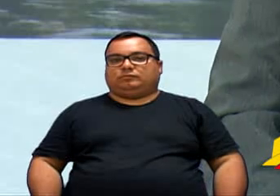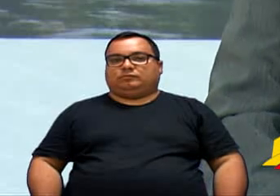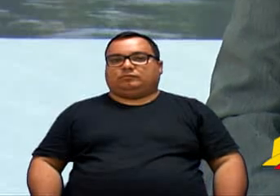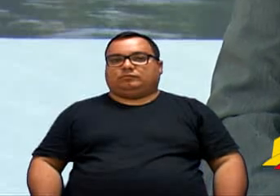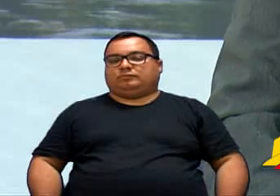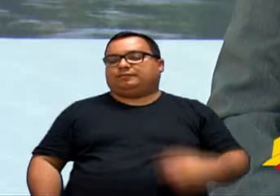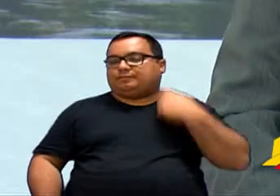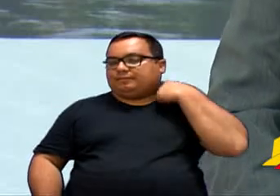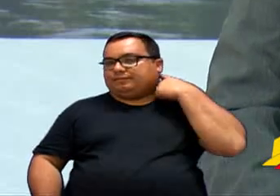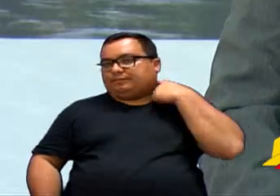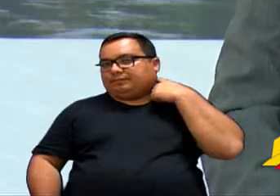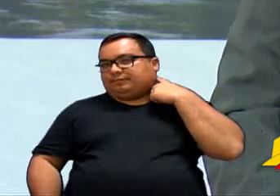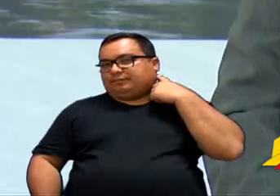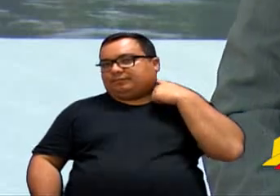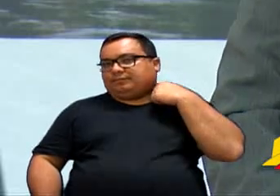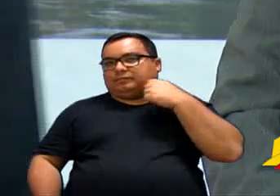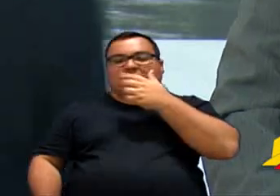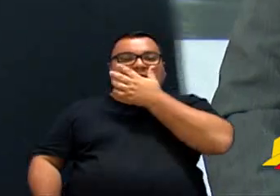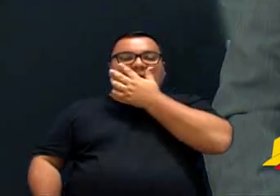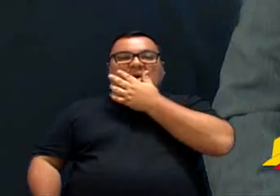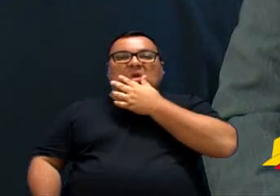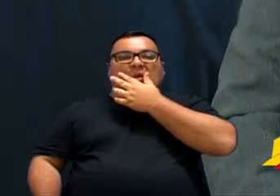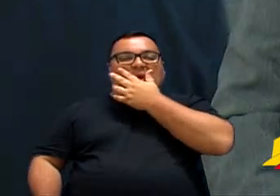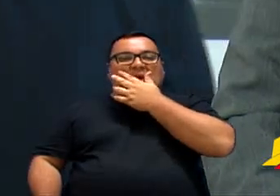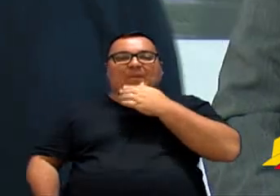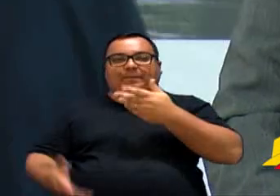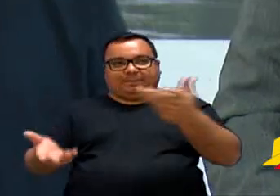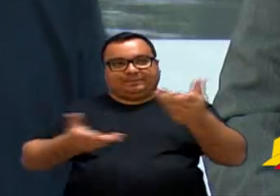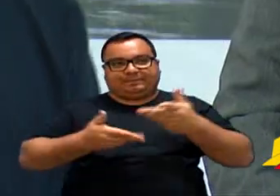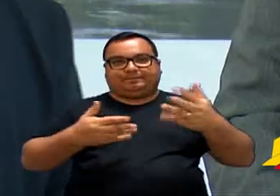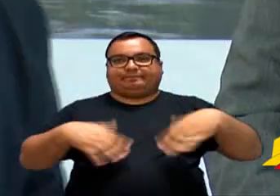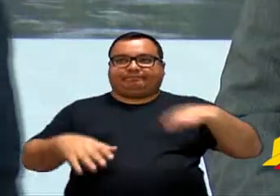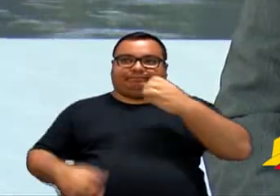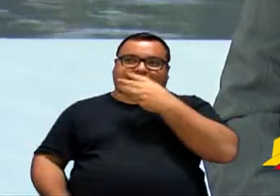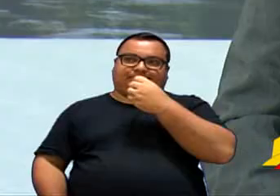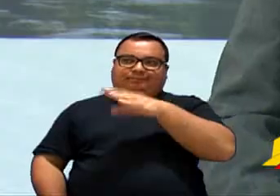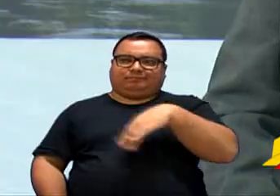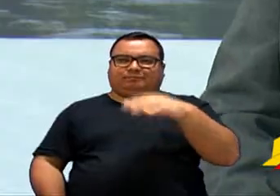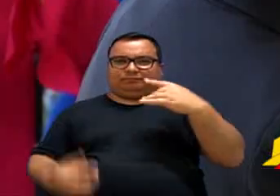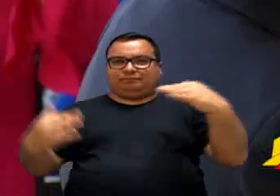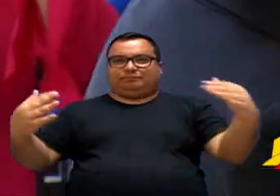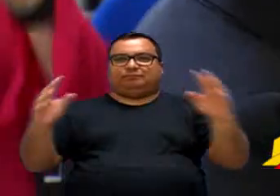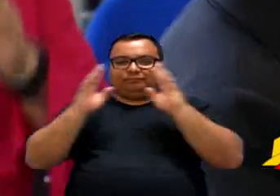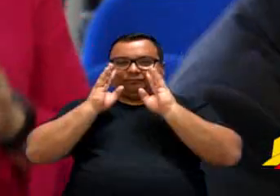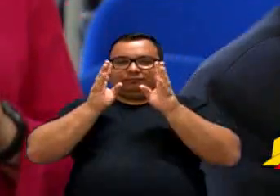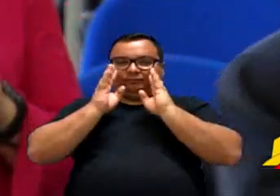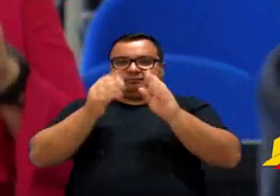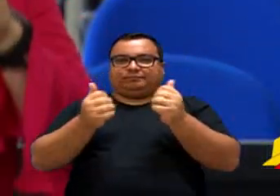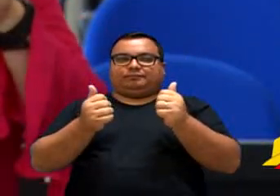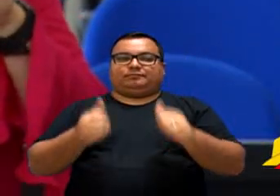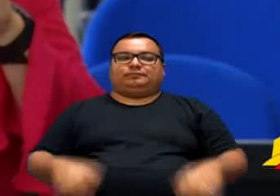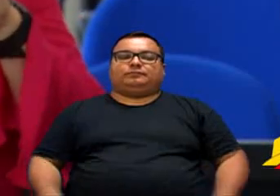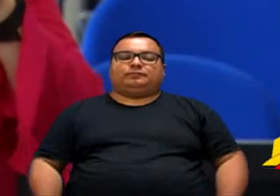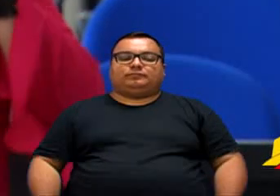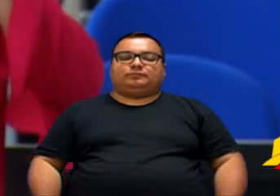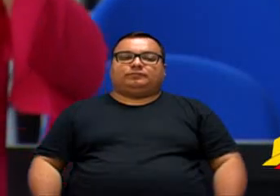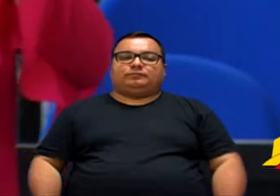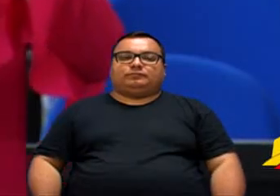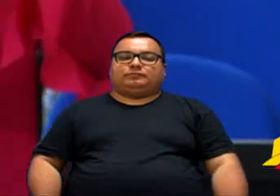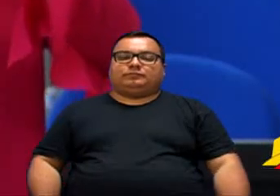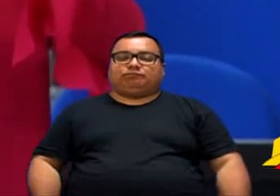Acho que é legal cumprimentar a todos que estão presentes aqui, né? Na galeria, acompanhando. Isso. Mas